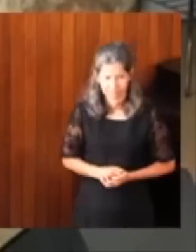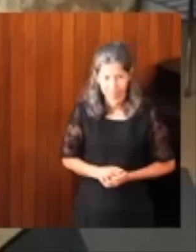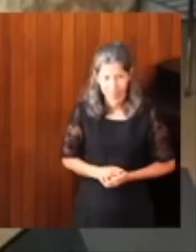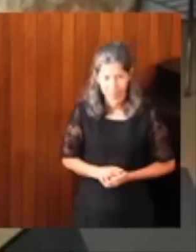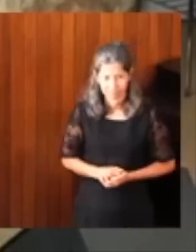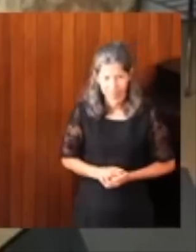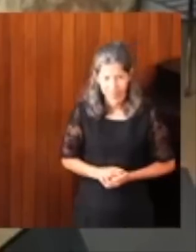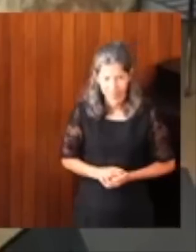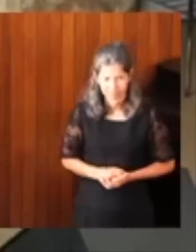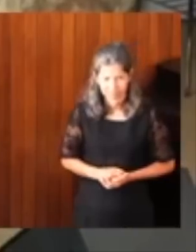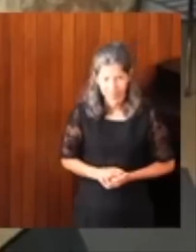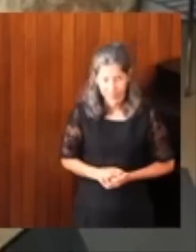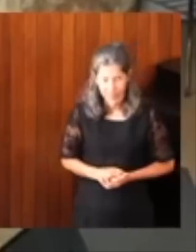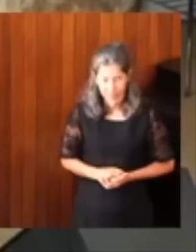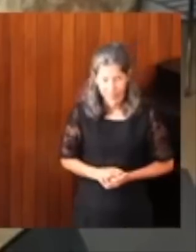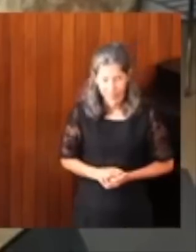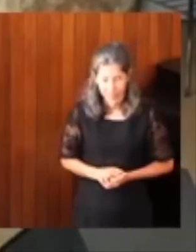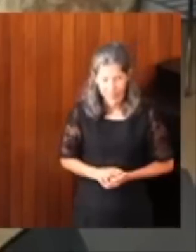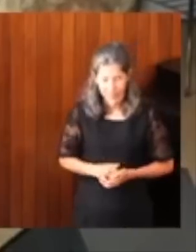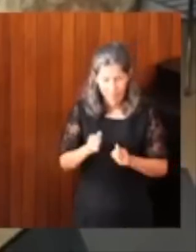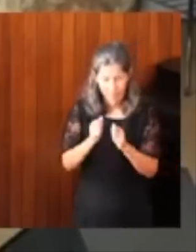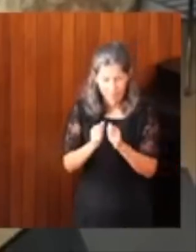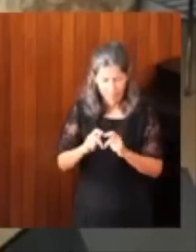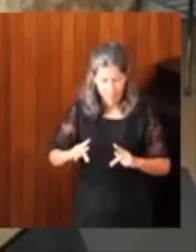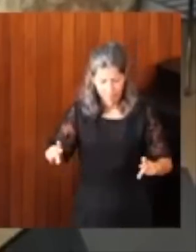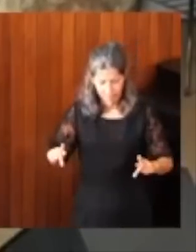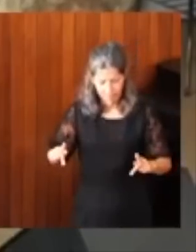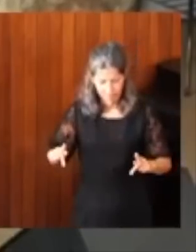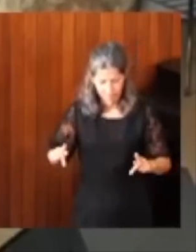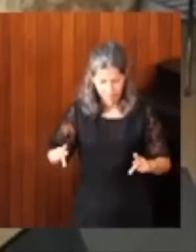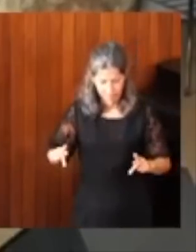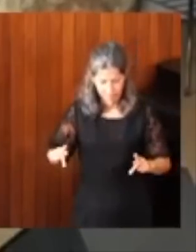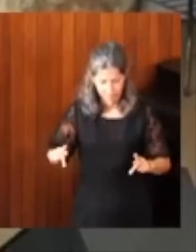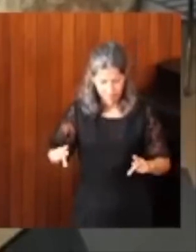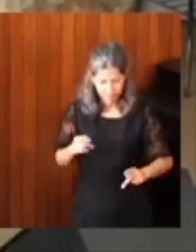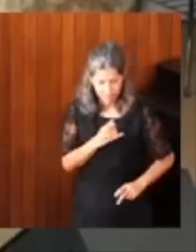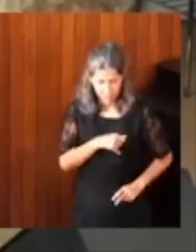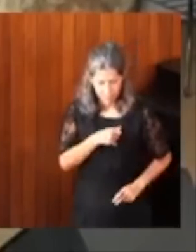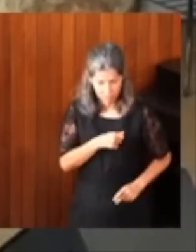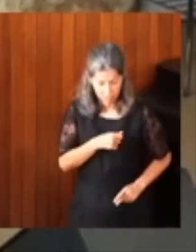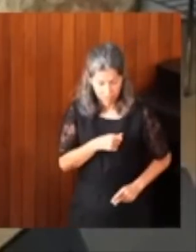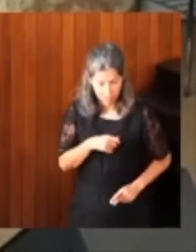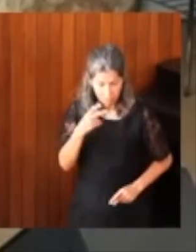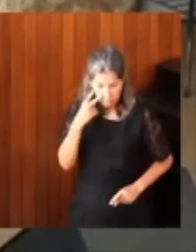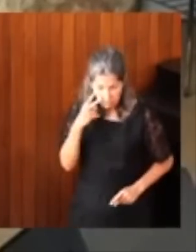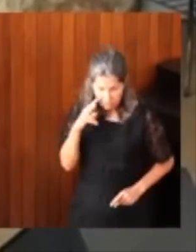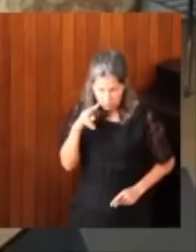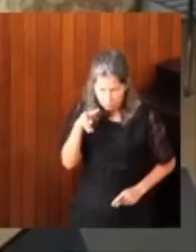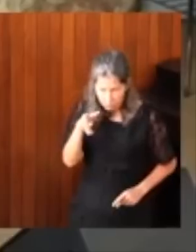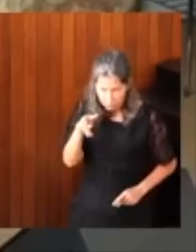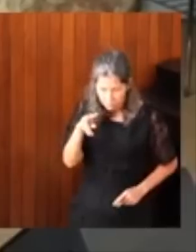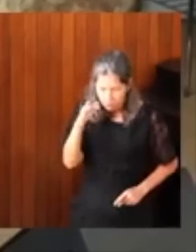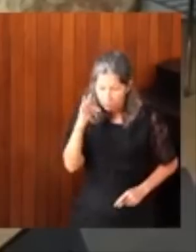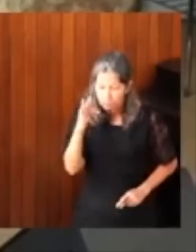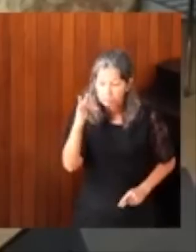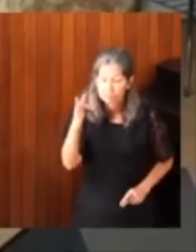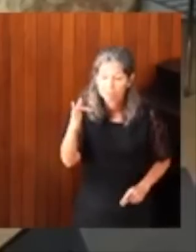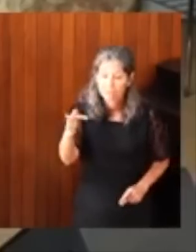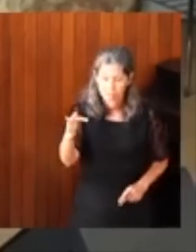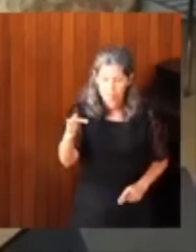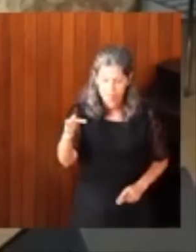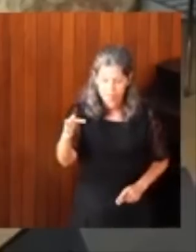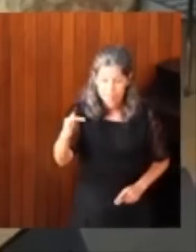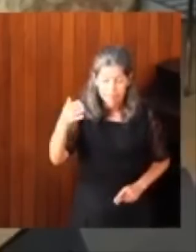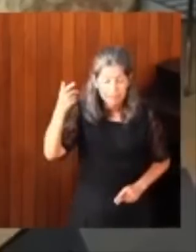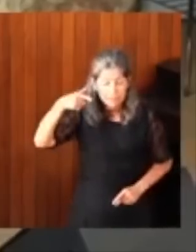frente. Aqui é um caso de avanço para o futuro. Porque ele estava falando do quê até agora? Das bestas que estavam atuando